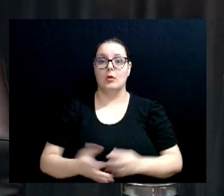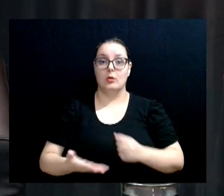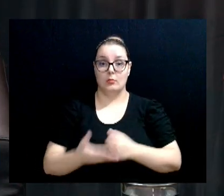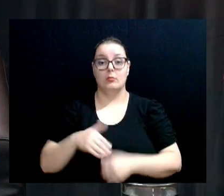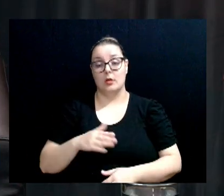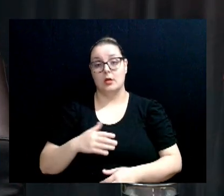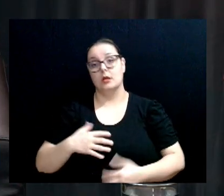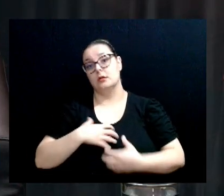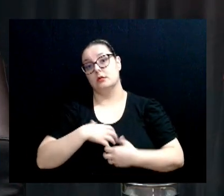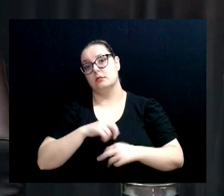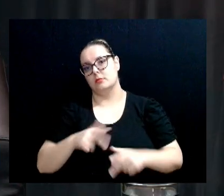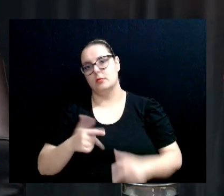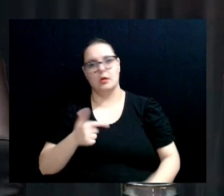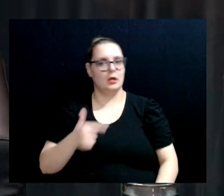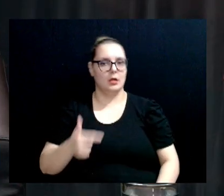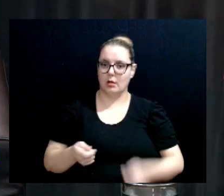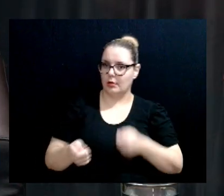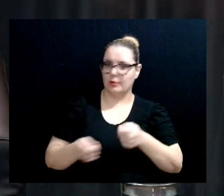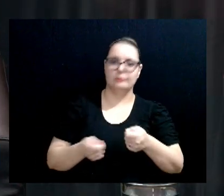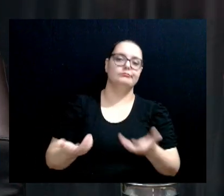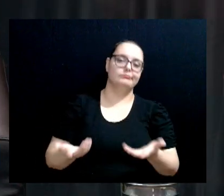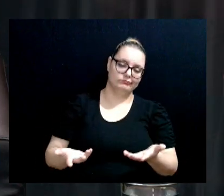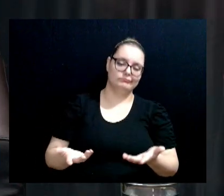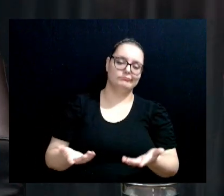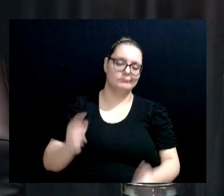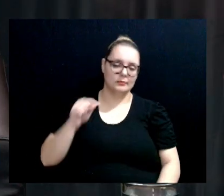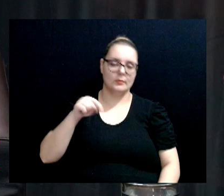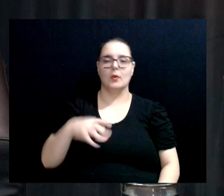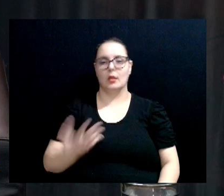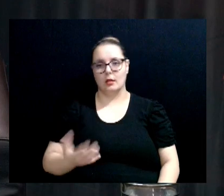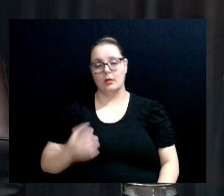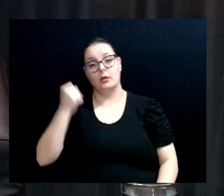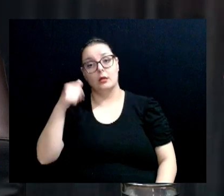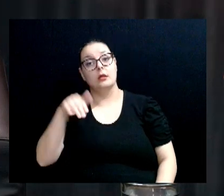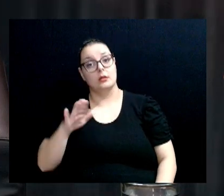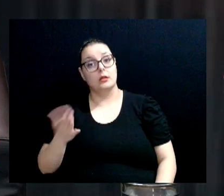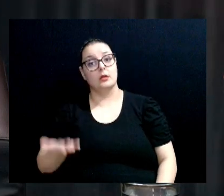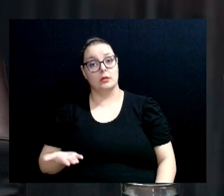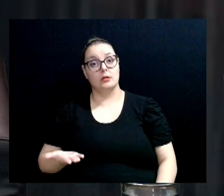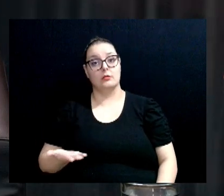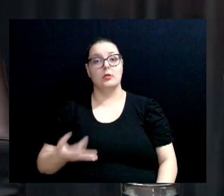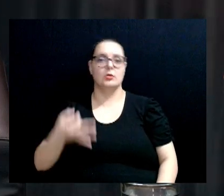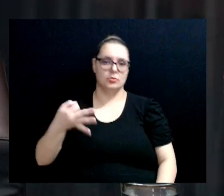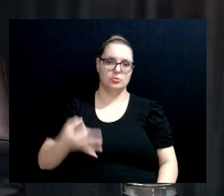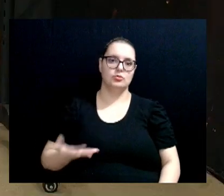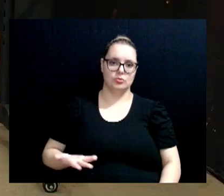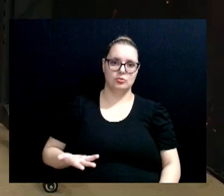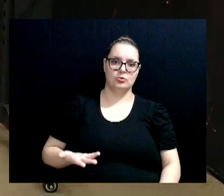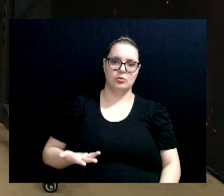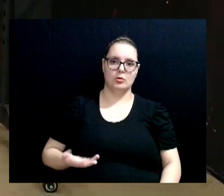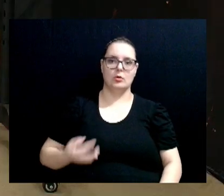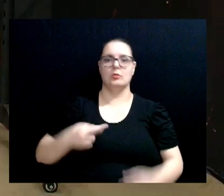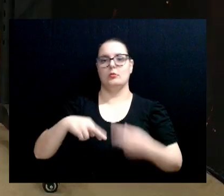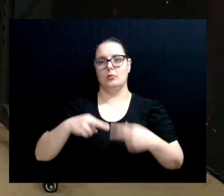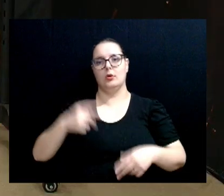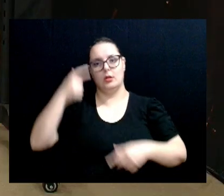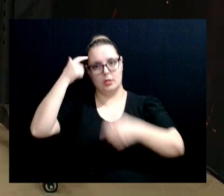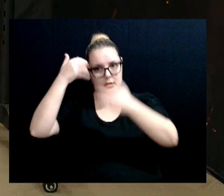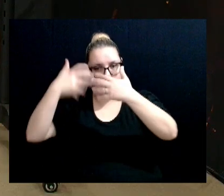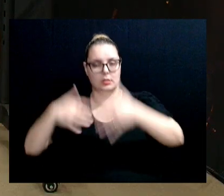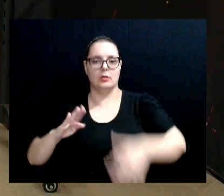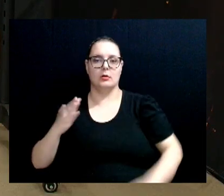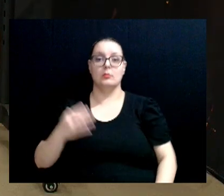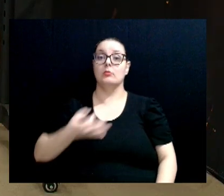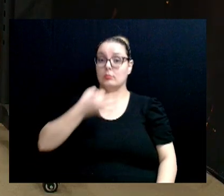tem esse controle, né? Então nesse ponto ele se agrava mais justamente por essas questões mais neurobiológicas. Muito bem, e tudo